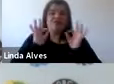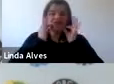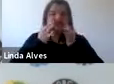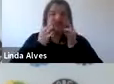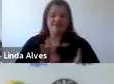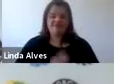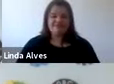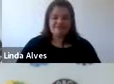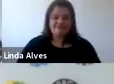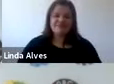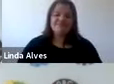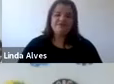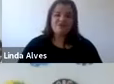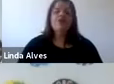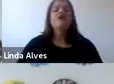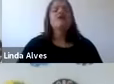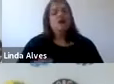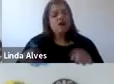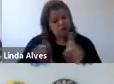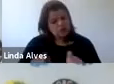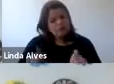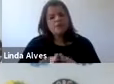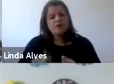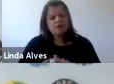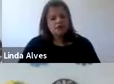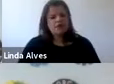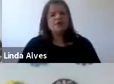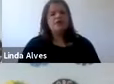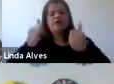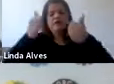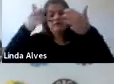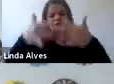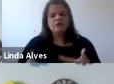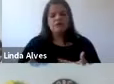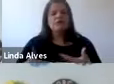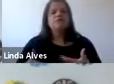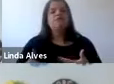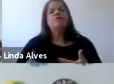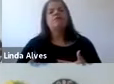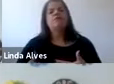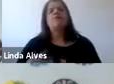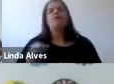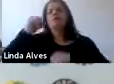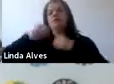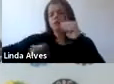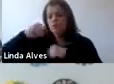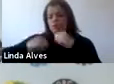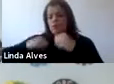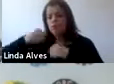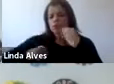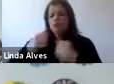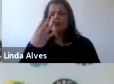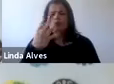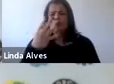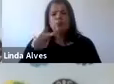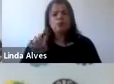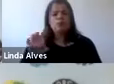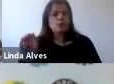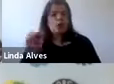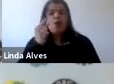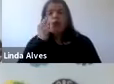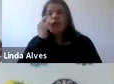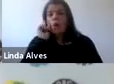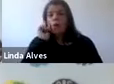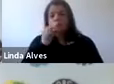Precisamos. Porque eu também quero falar rapidamente sobre essa questão da indústria 4.0, muito rápido. Ontem o Miguel